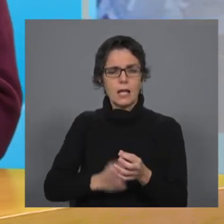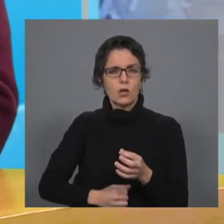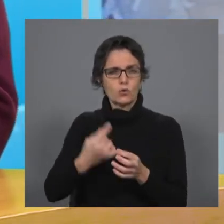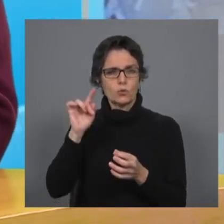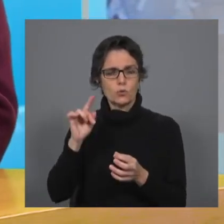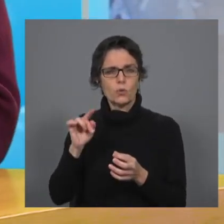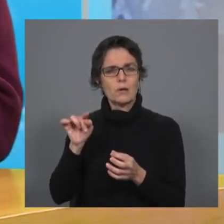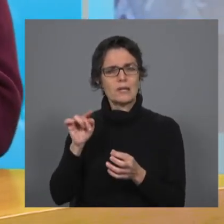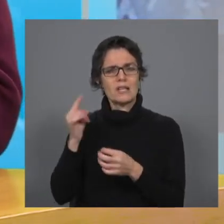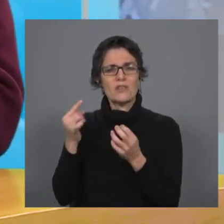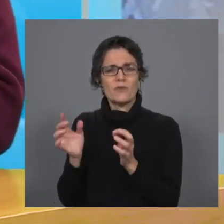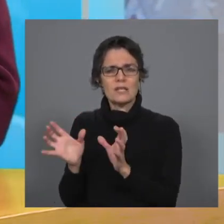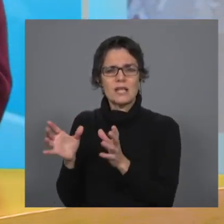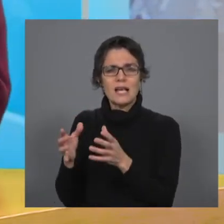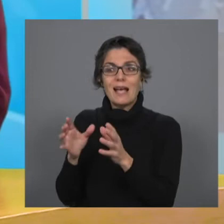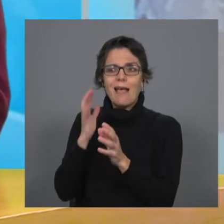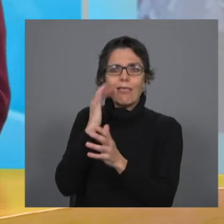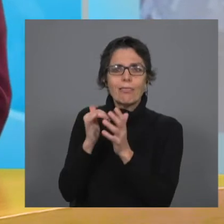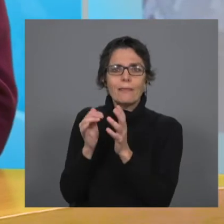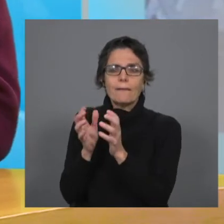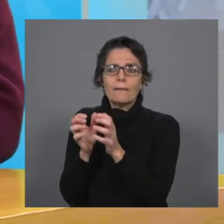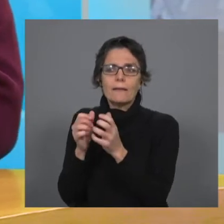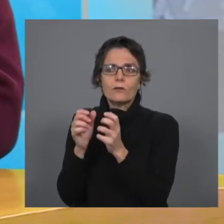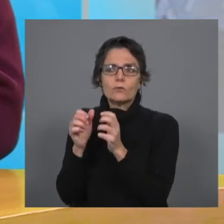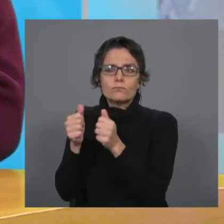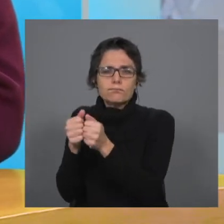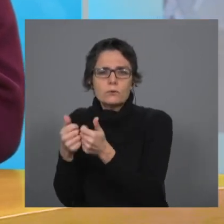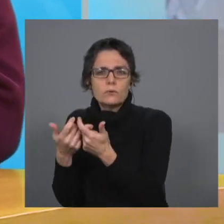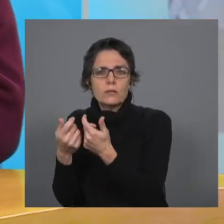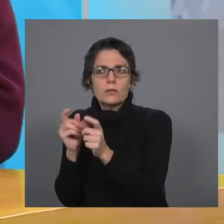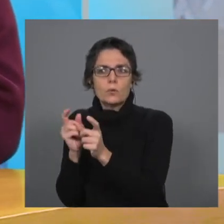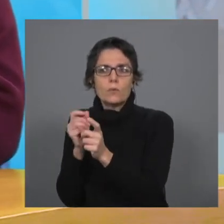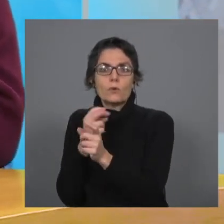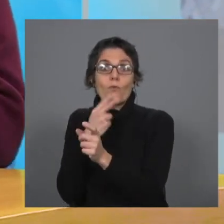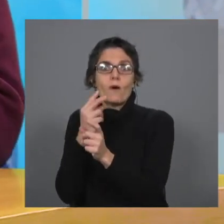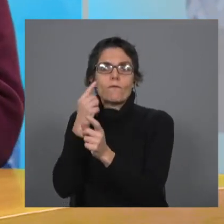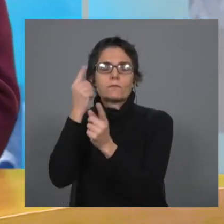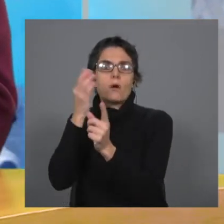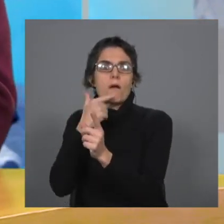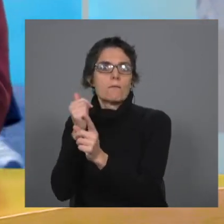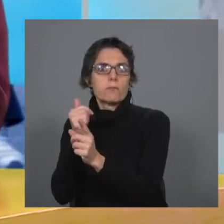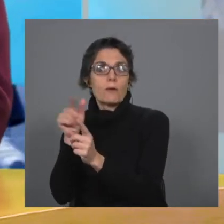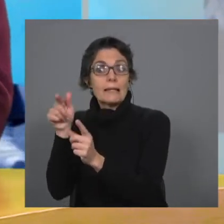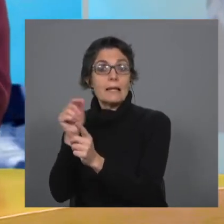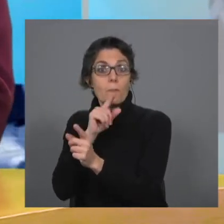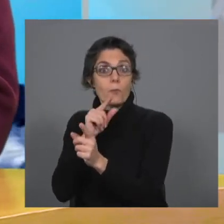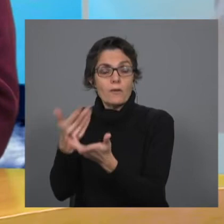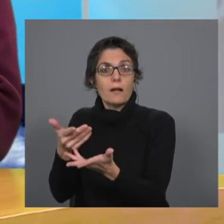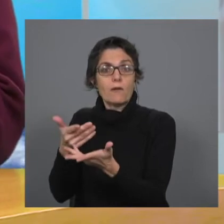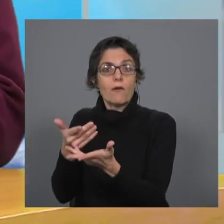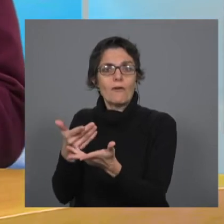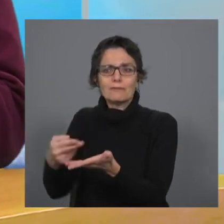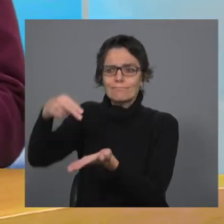obrigadas à clandestinidade e não tinham direito a uma voz pública, não é? E que, portanto, acabaram por afirmar também a sua diferença e a